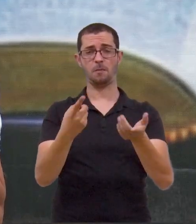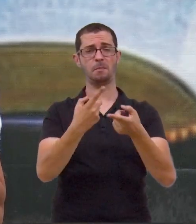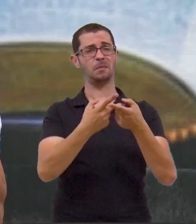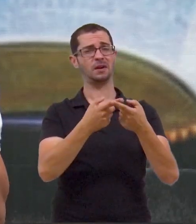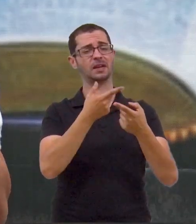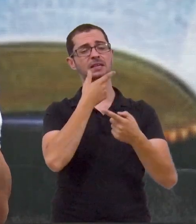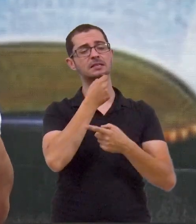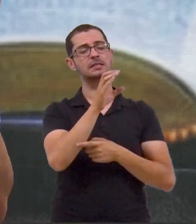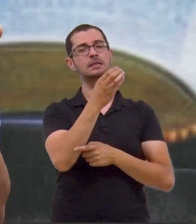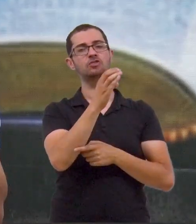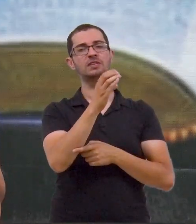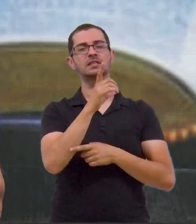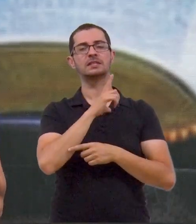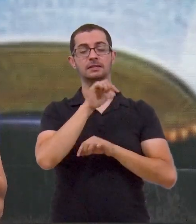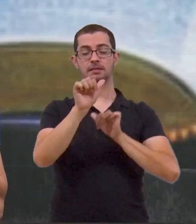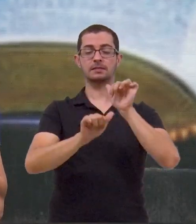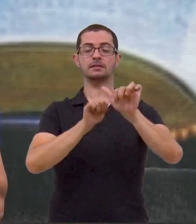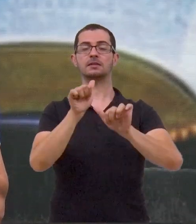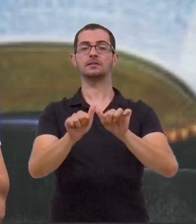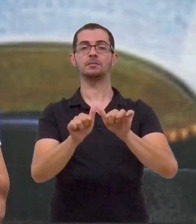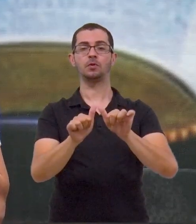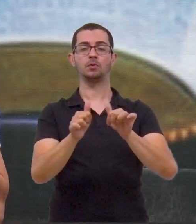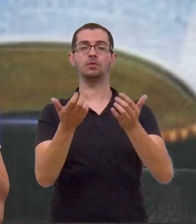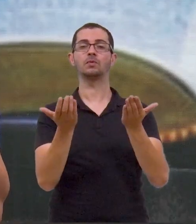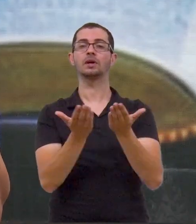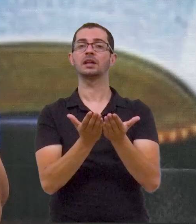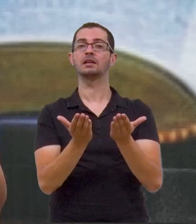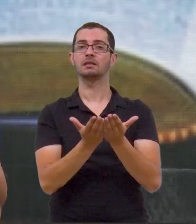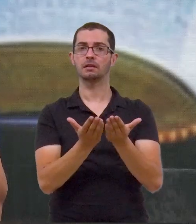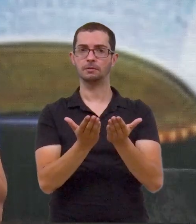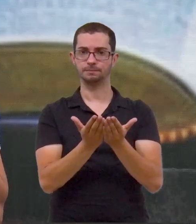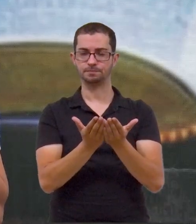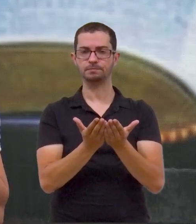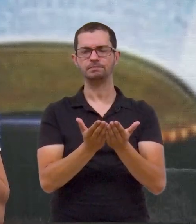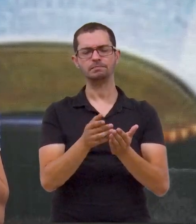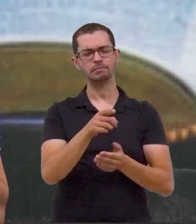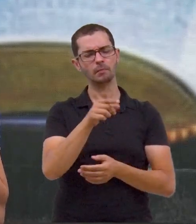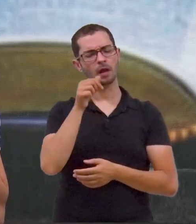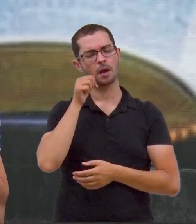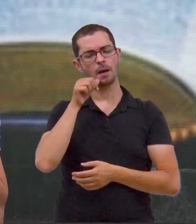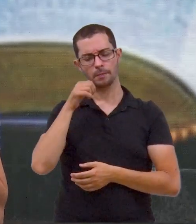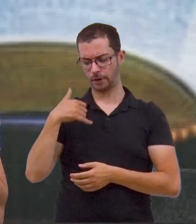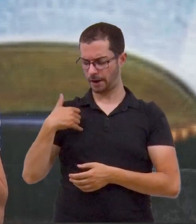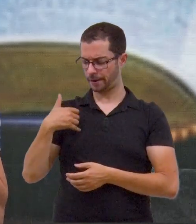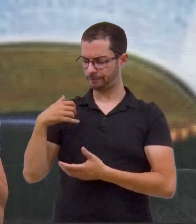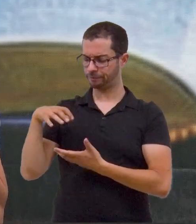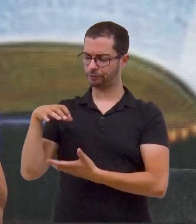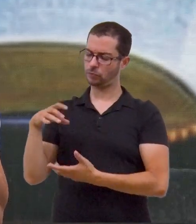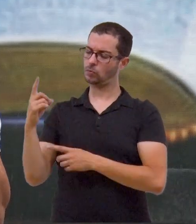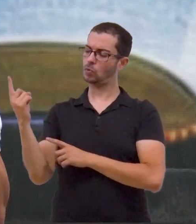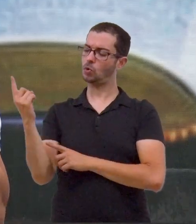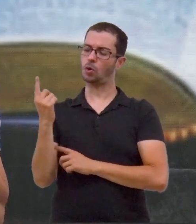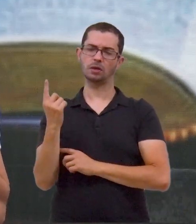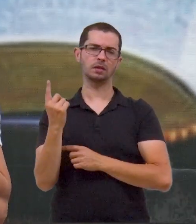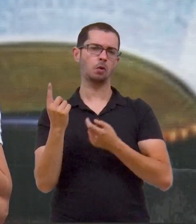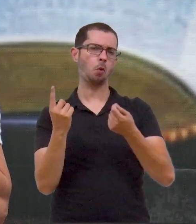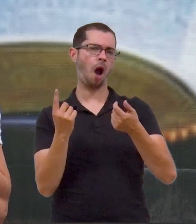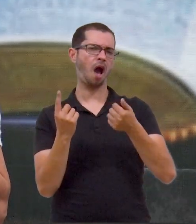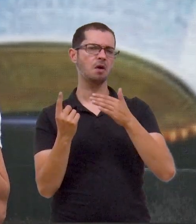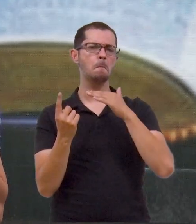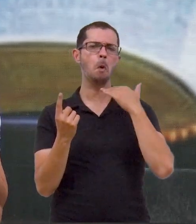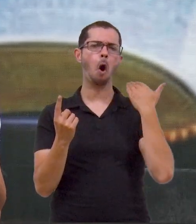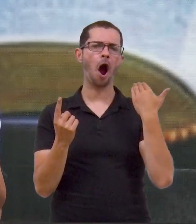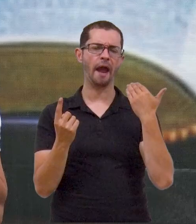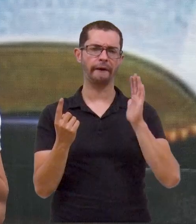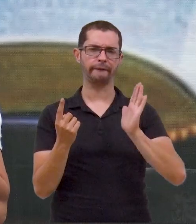que ele estava atendendo essa senhora, que era uma senhora já idosa, e ela estava morrendo, né?